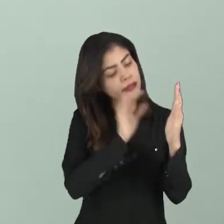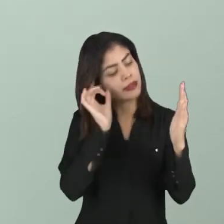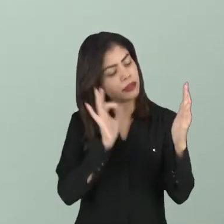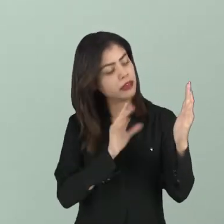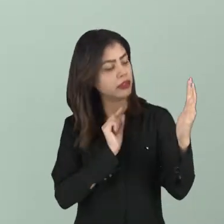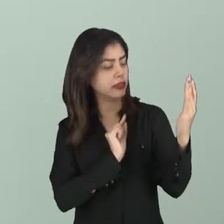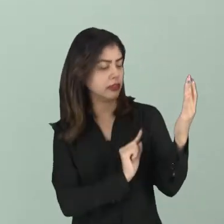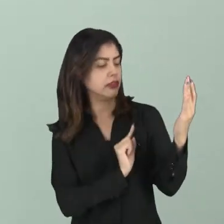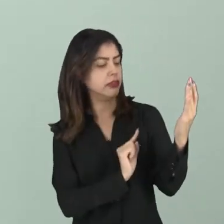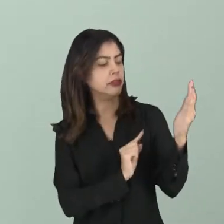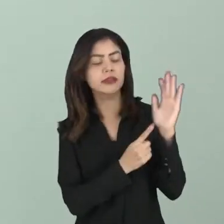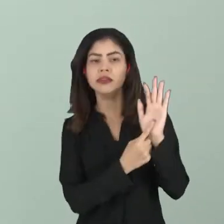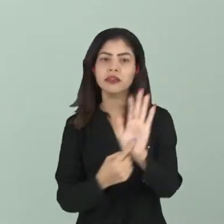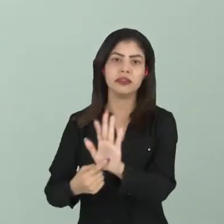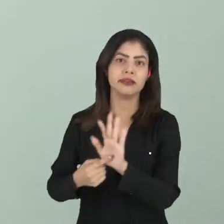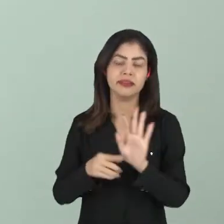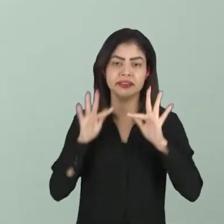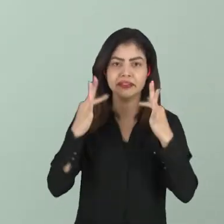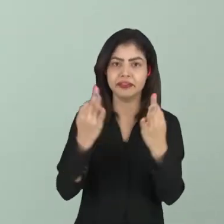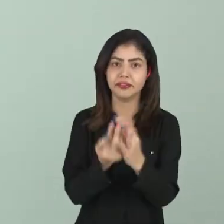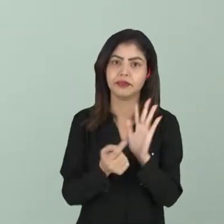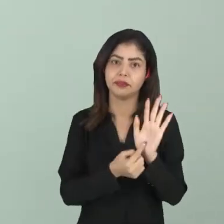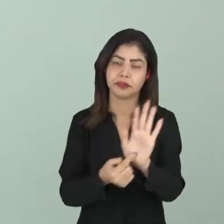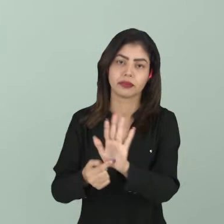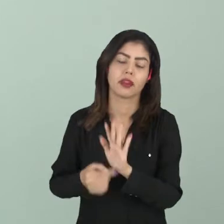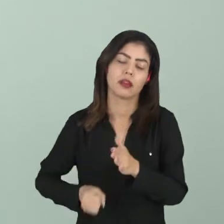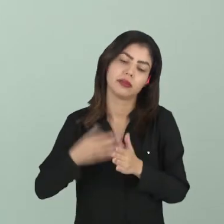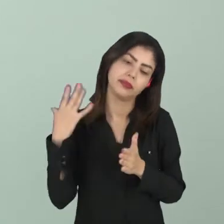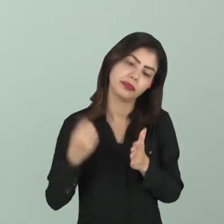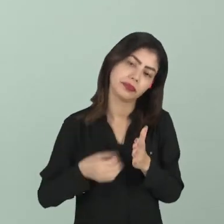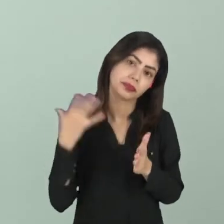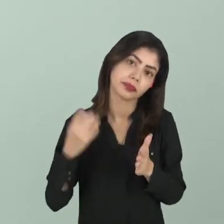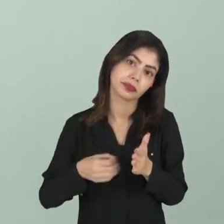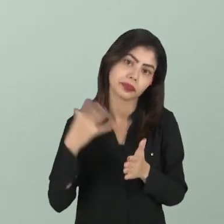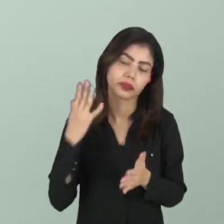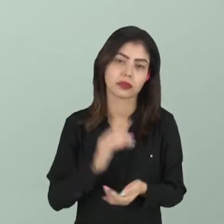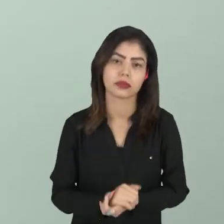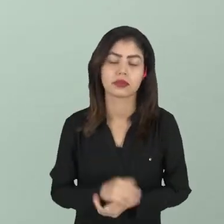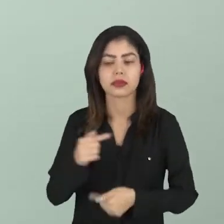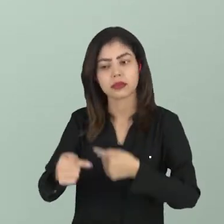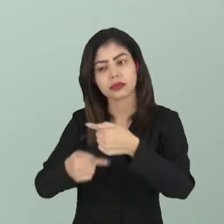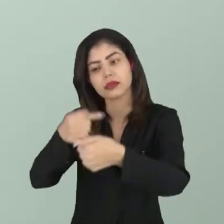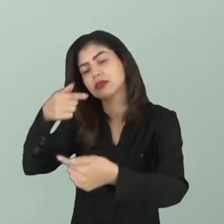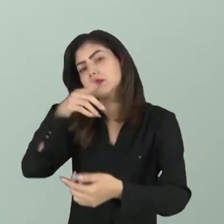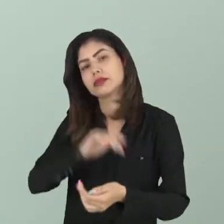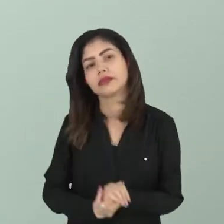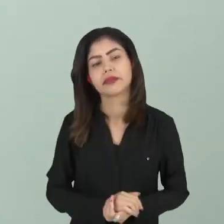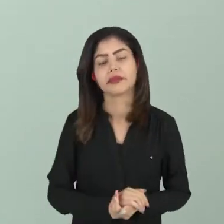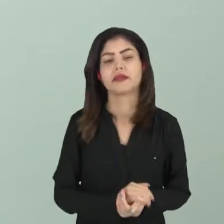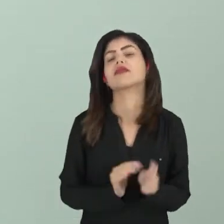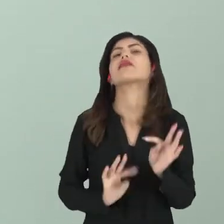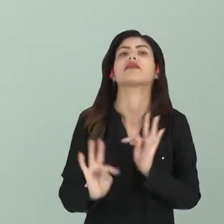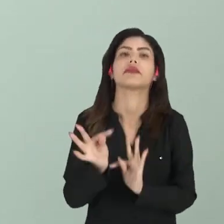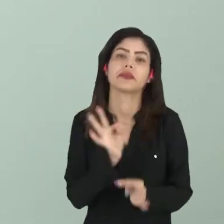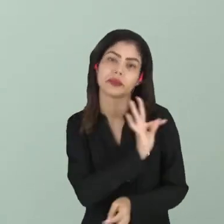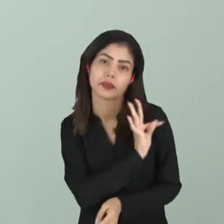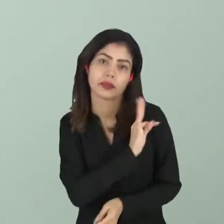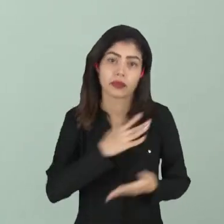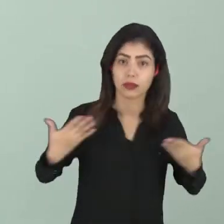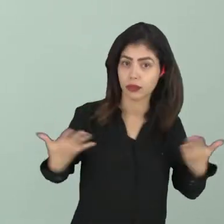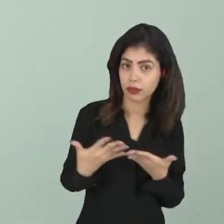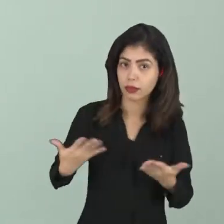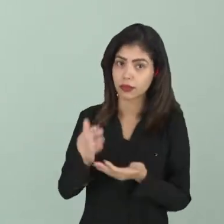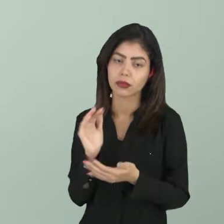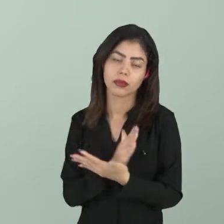quadro e aquele quadro representava a família e ficava ali gerações por gerações. Graças a essas técnicas dos artistas, a gente